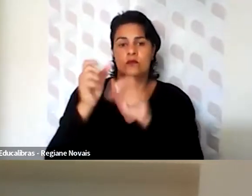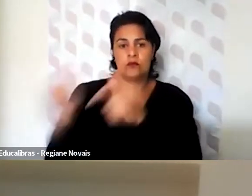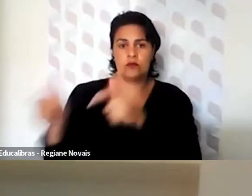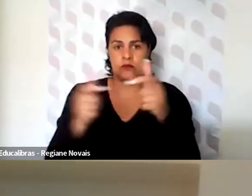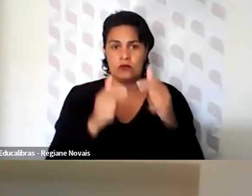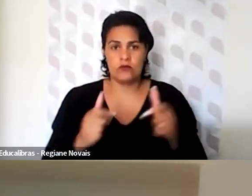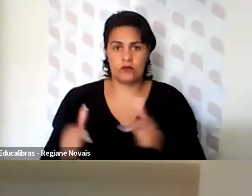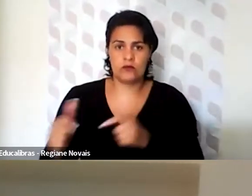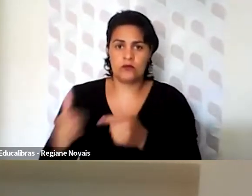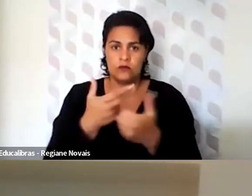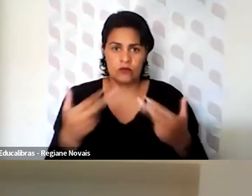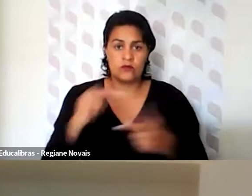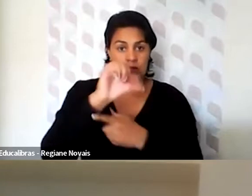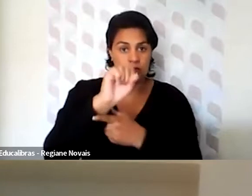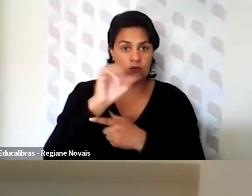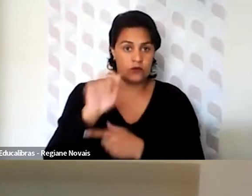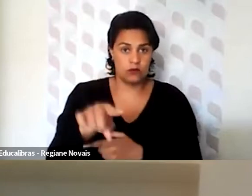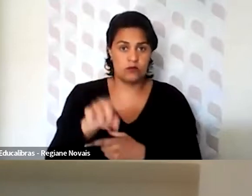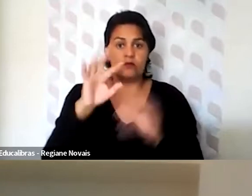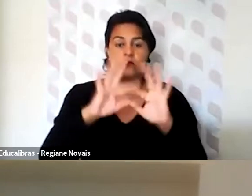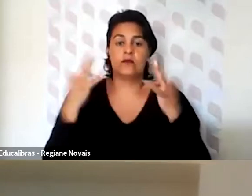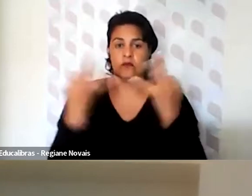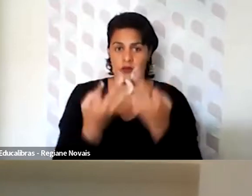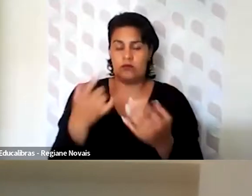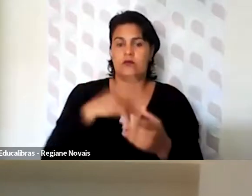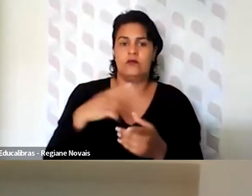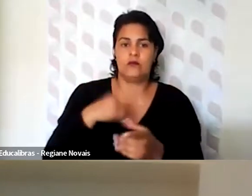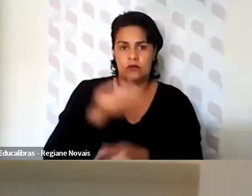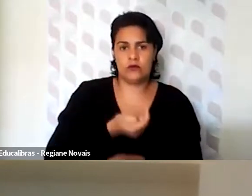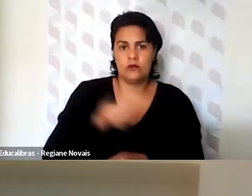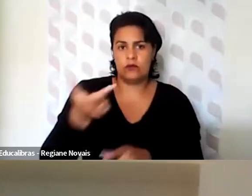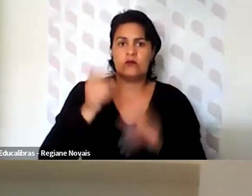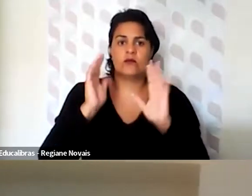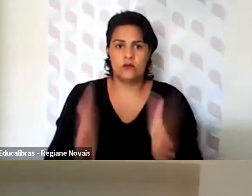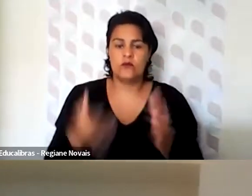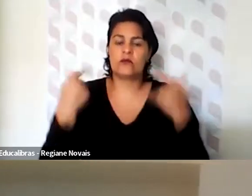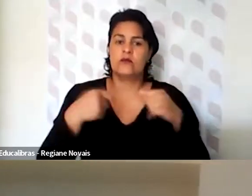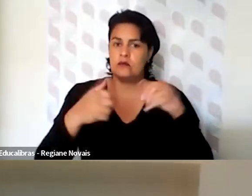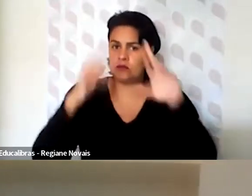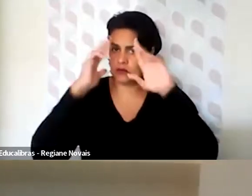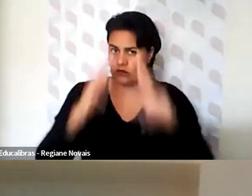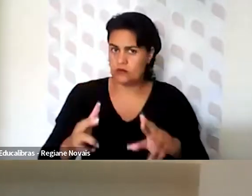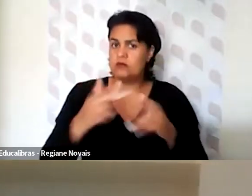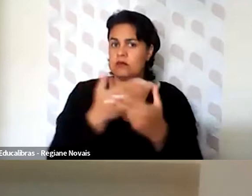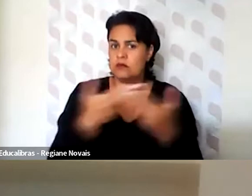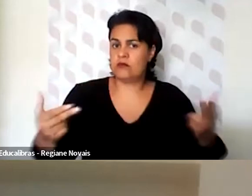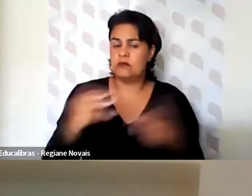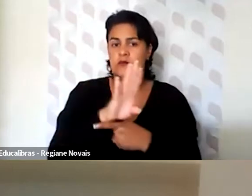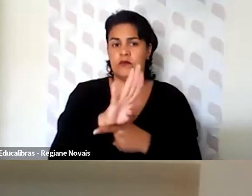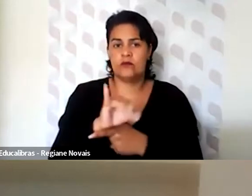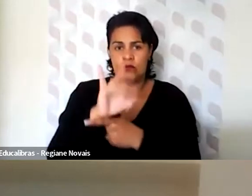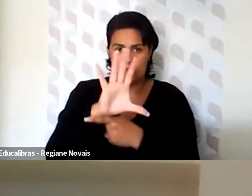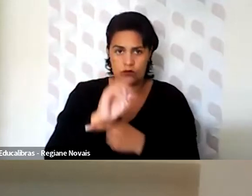número de 8 mil famílias, no modelo que leva em conta os ciclos da floresta e respeita a biodiversidade. Então, um modelo